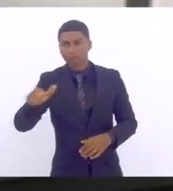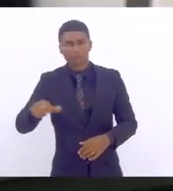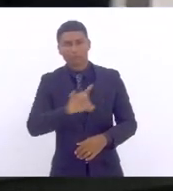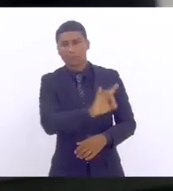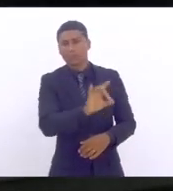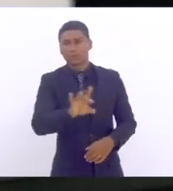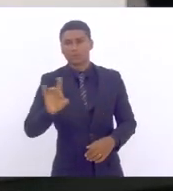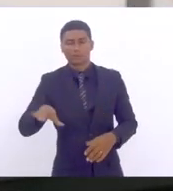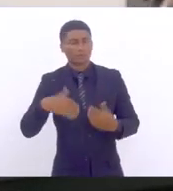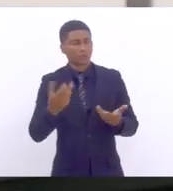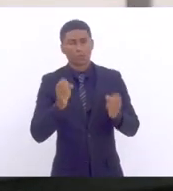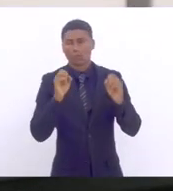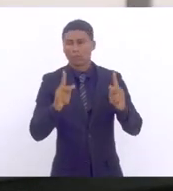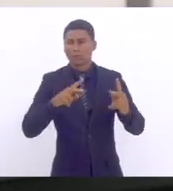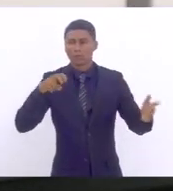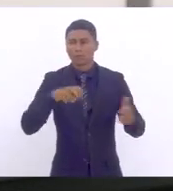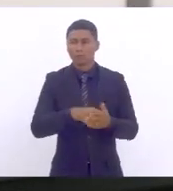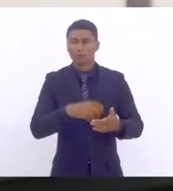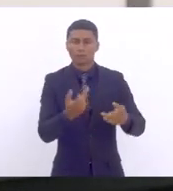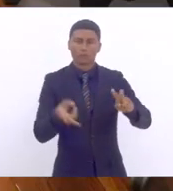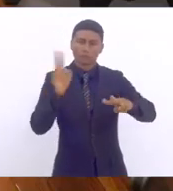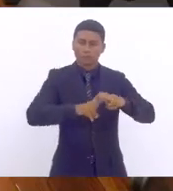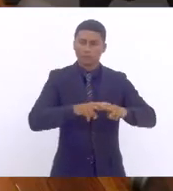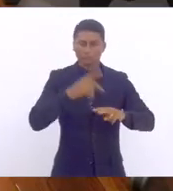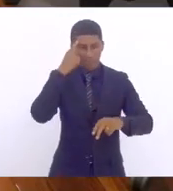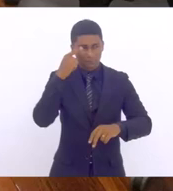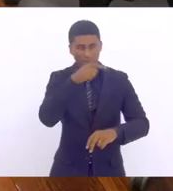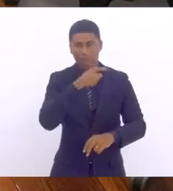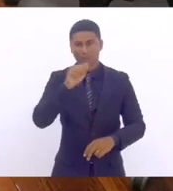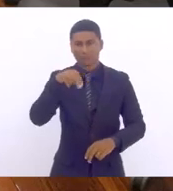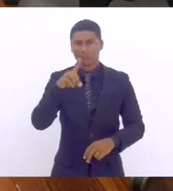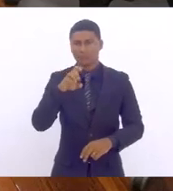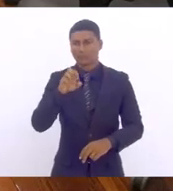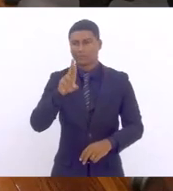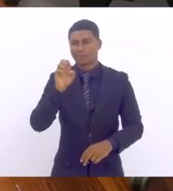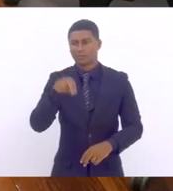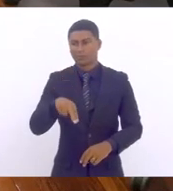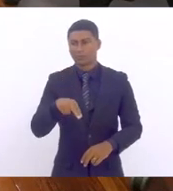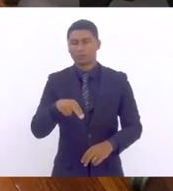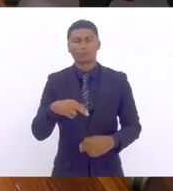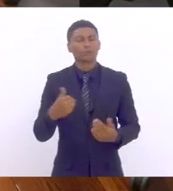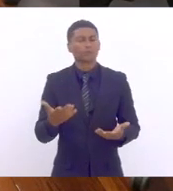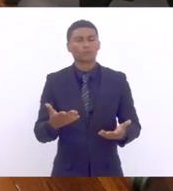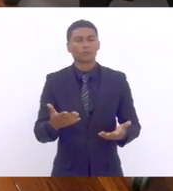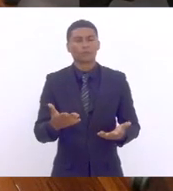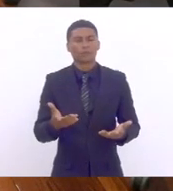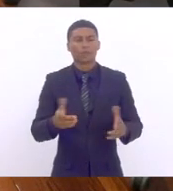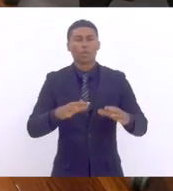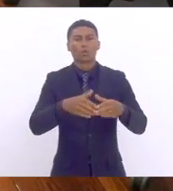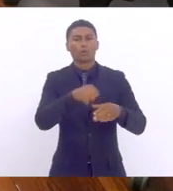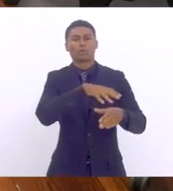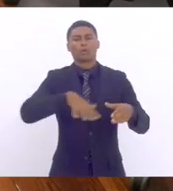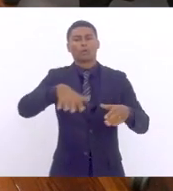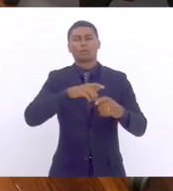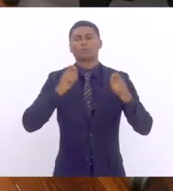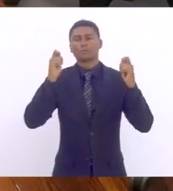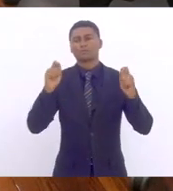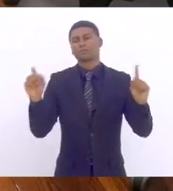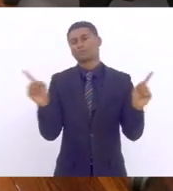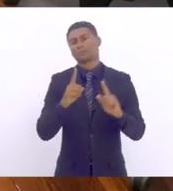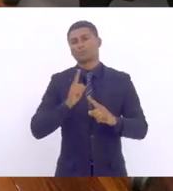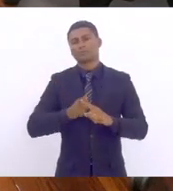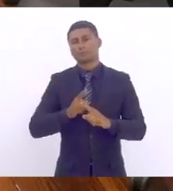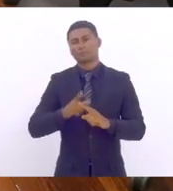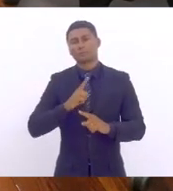Que puna, que seja preso, como o Anderson falou, e que pague não o CPF, o CNPJ, nem a torcida, porque a torcida nossa tem